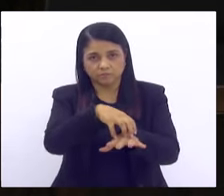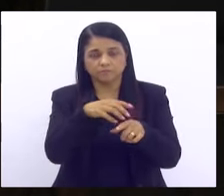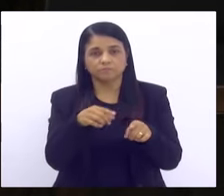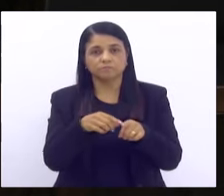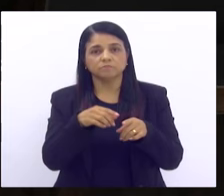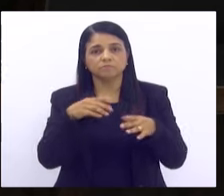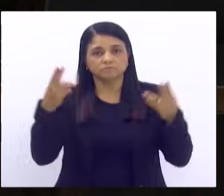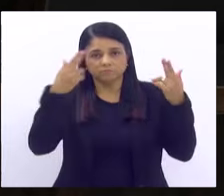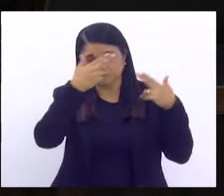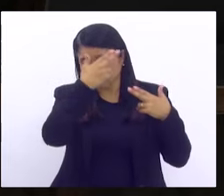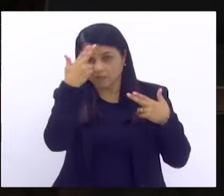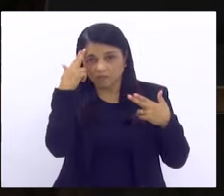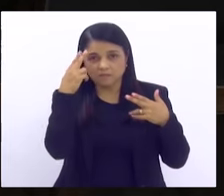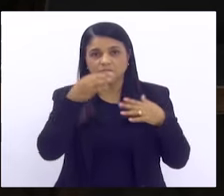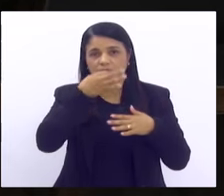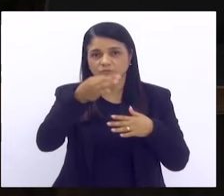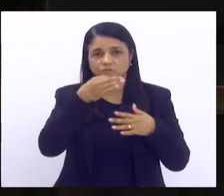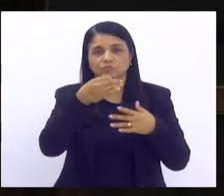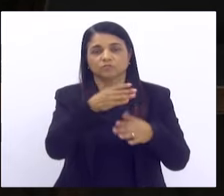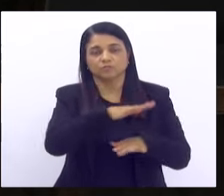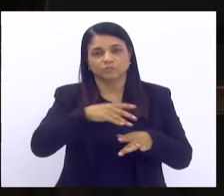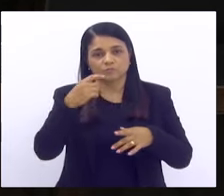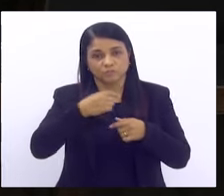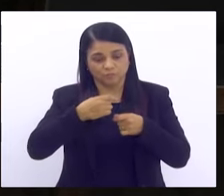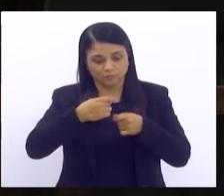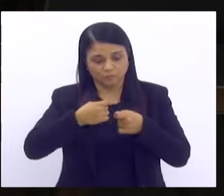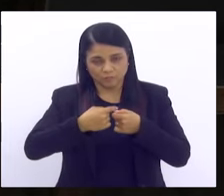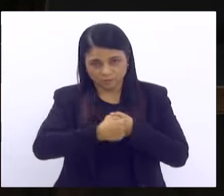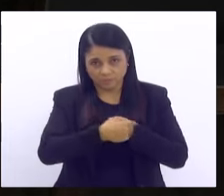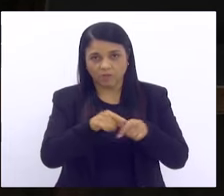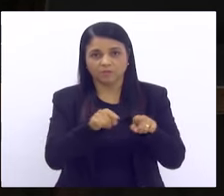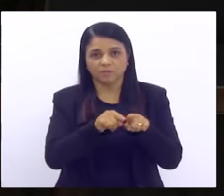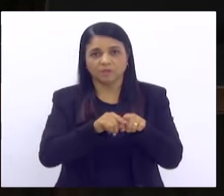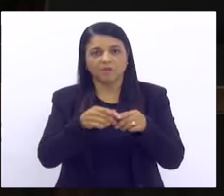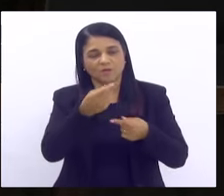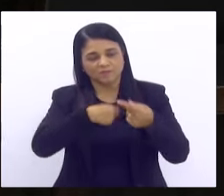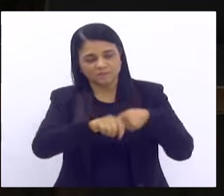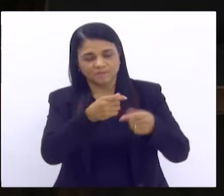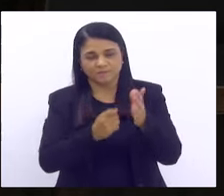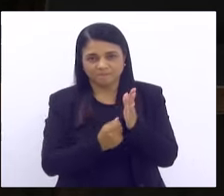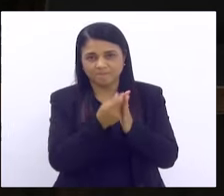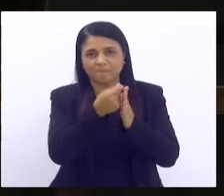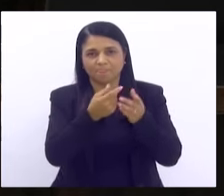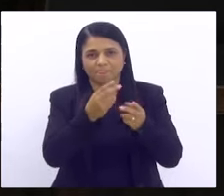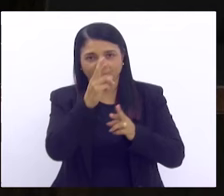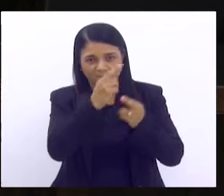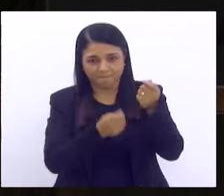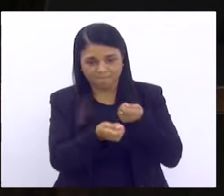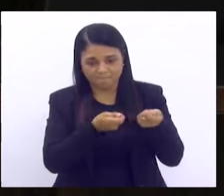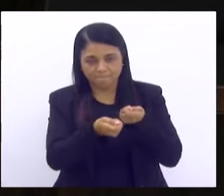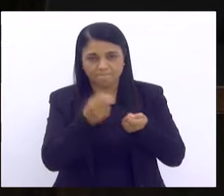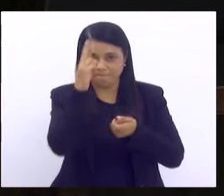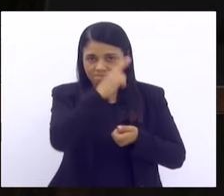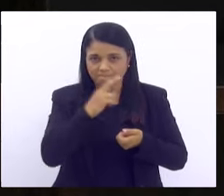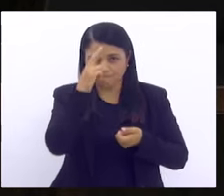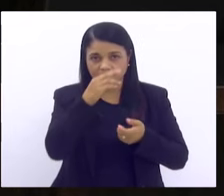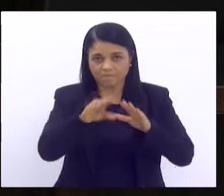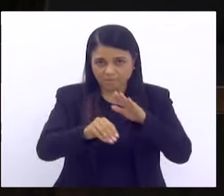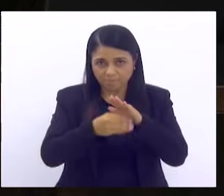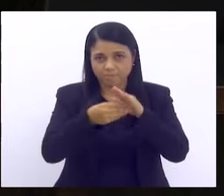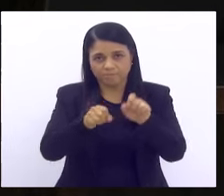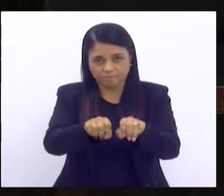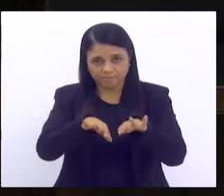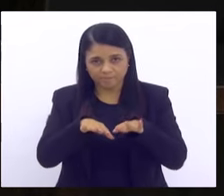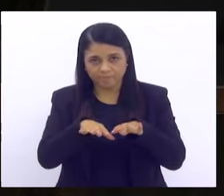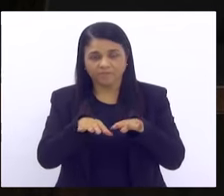de assuntos municipais, desenvolvimento regional, defesa do meio ambiente, orçamento, finanças, fiscalização financeira e controle, as emendas de